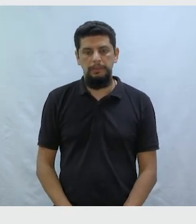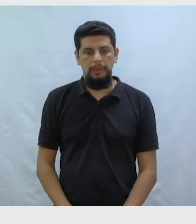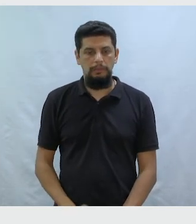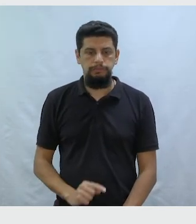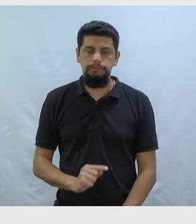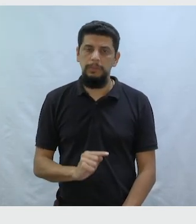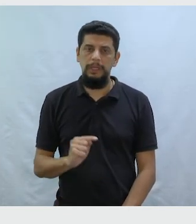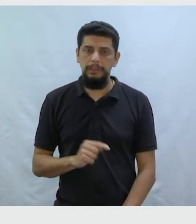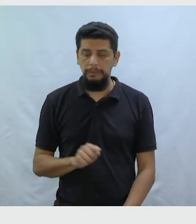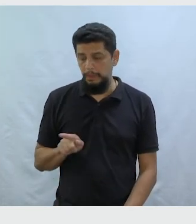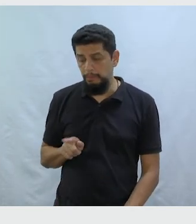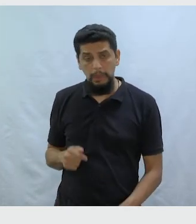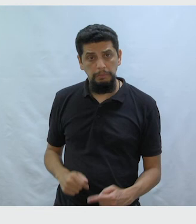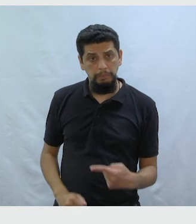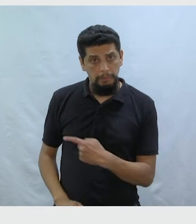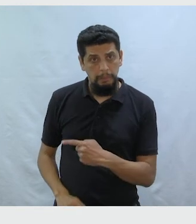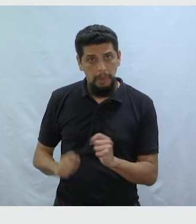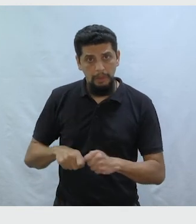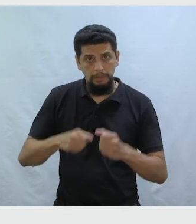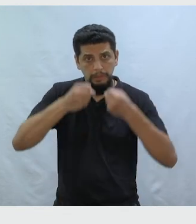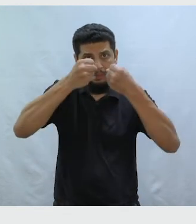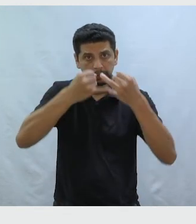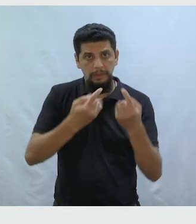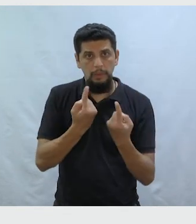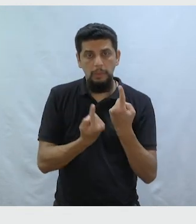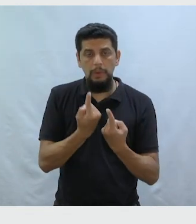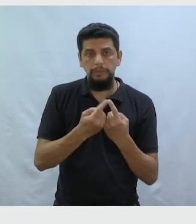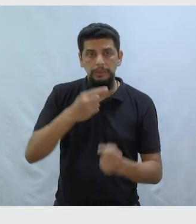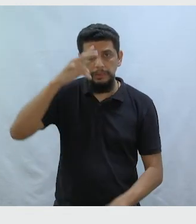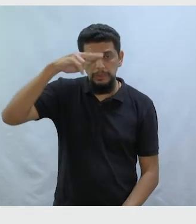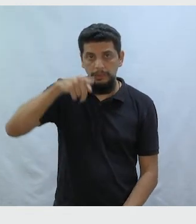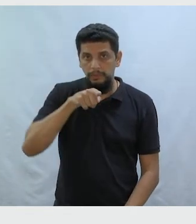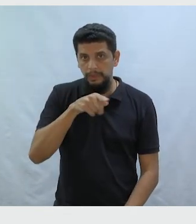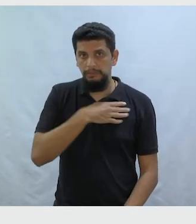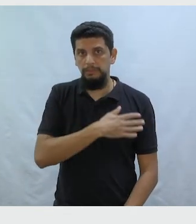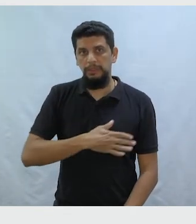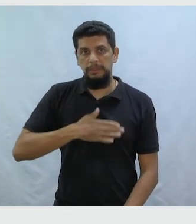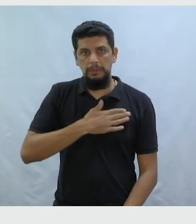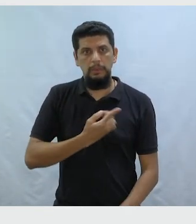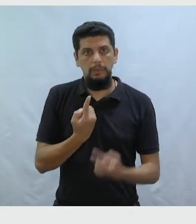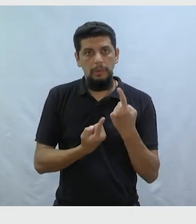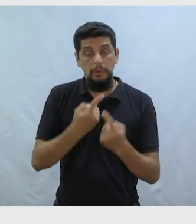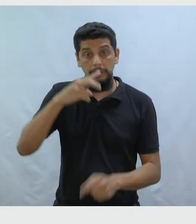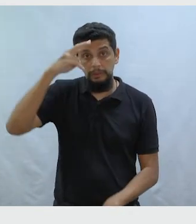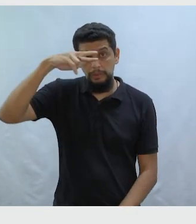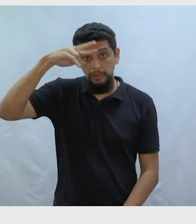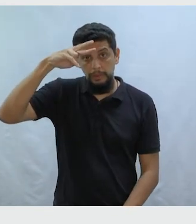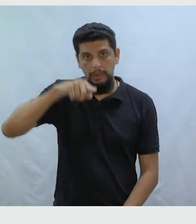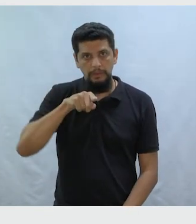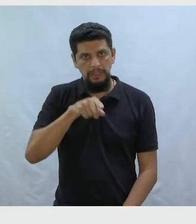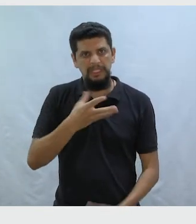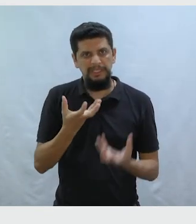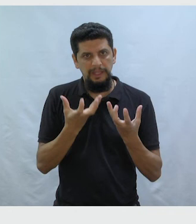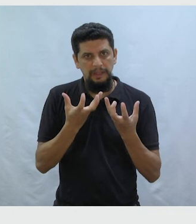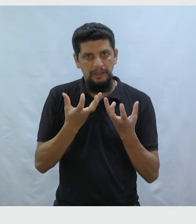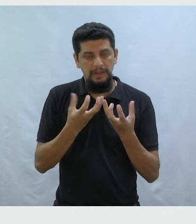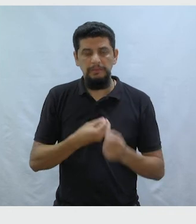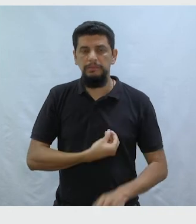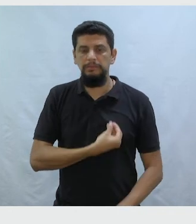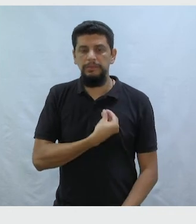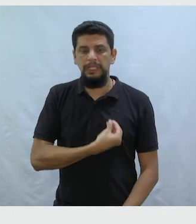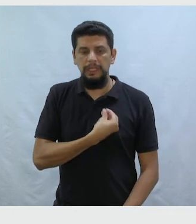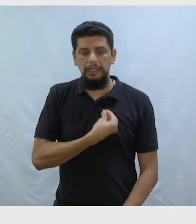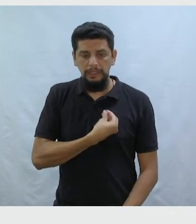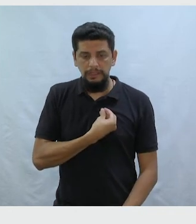@gmail.com E nele você pode dizer quais histórias você gosta quais histórias você quer